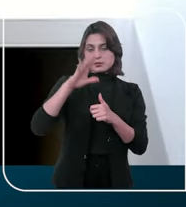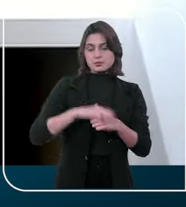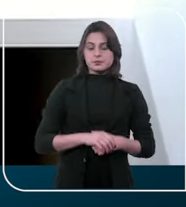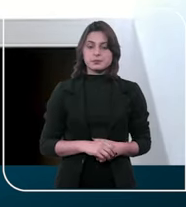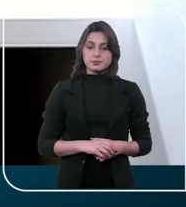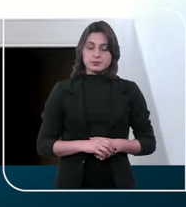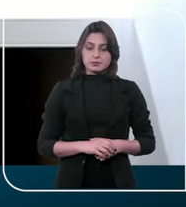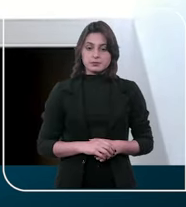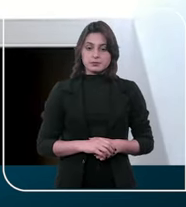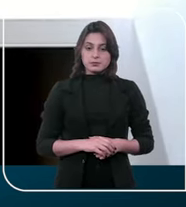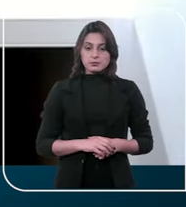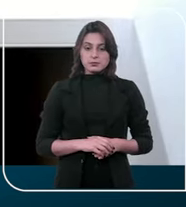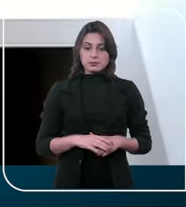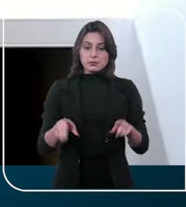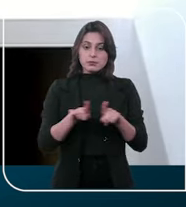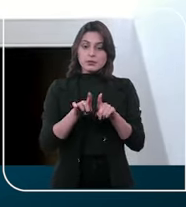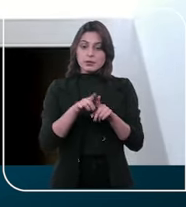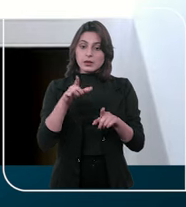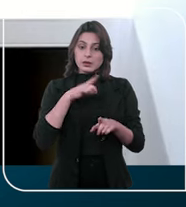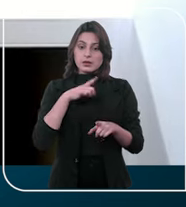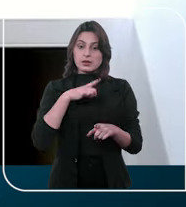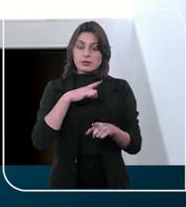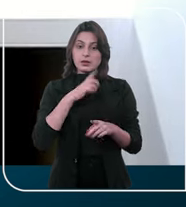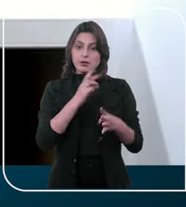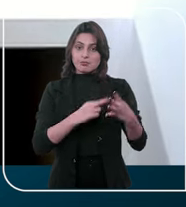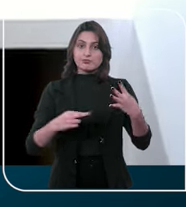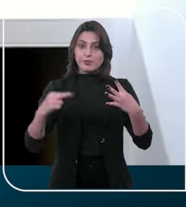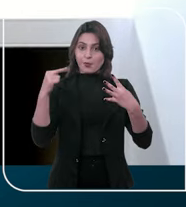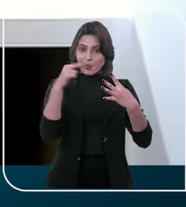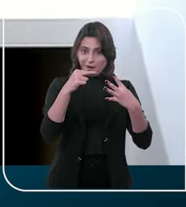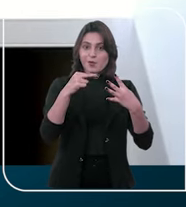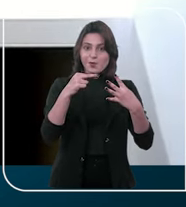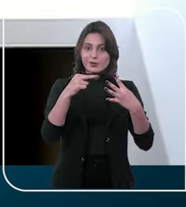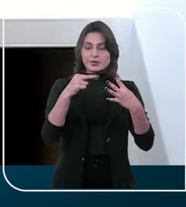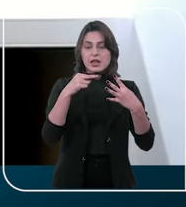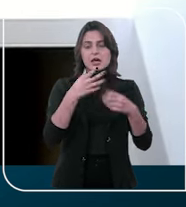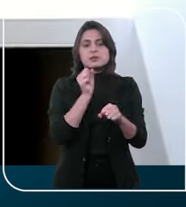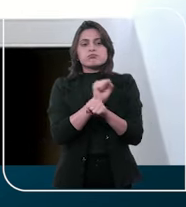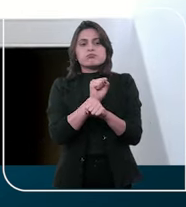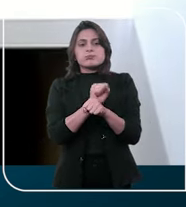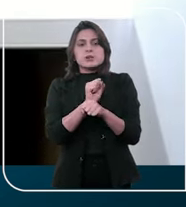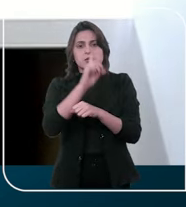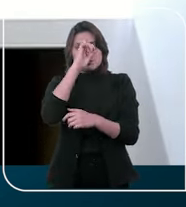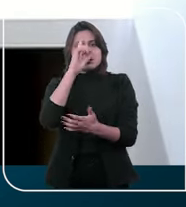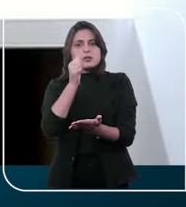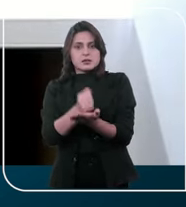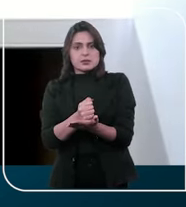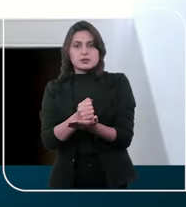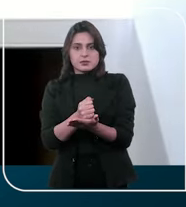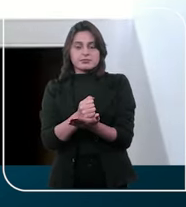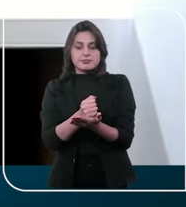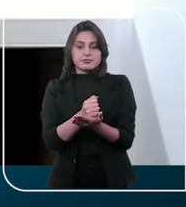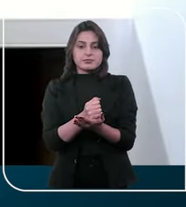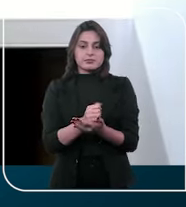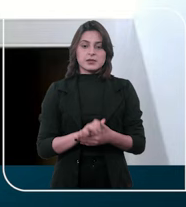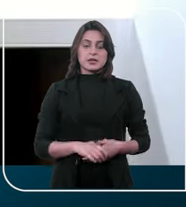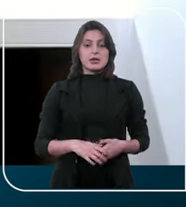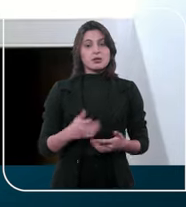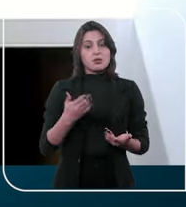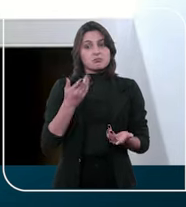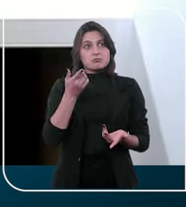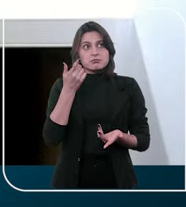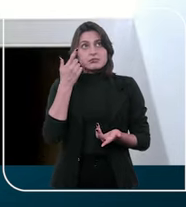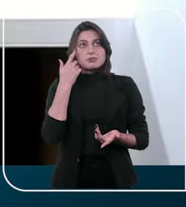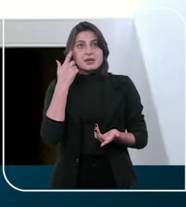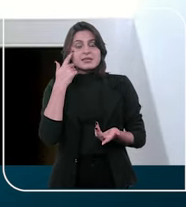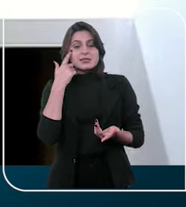recurso extraordinário aguardando uma decisão definitiva e a ideia é ampliar essa execução provisória da pena para todos os